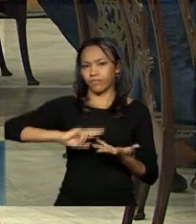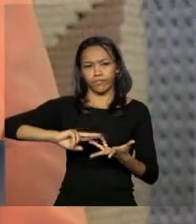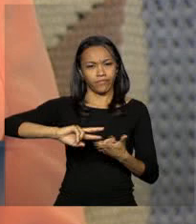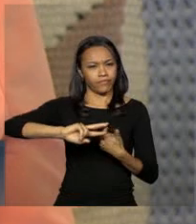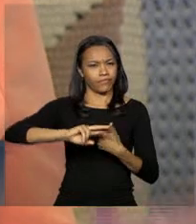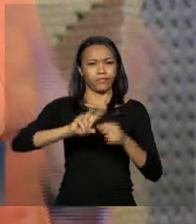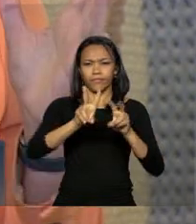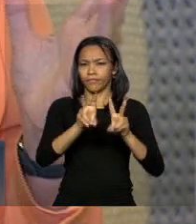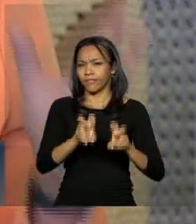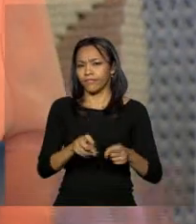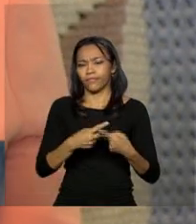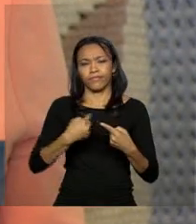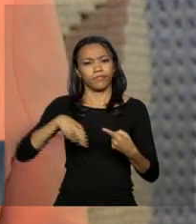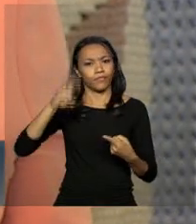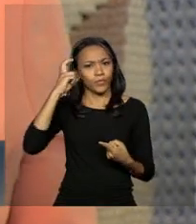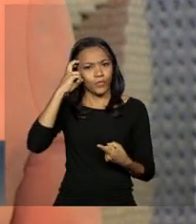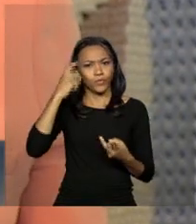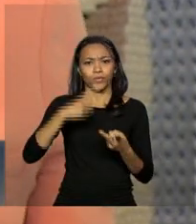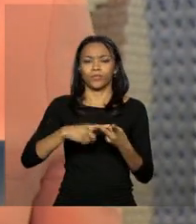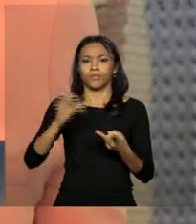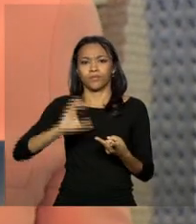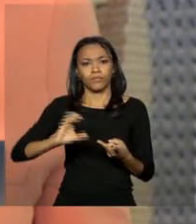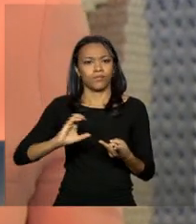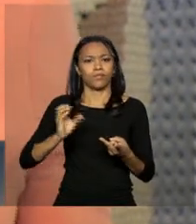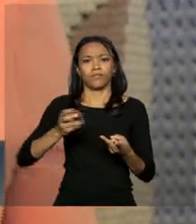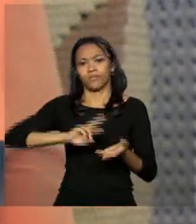níveis, cultura, ciências, etc.